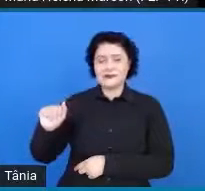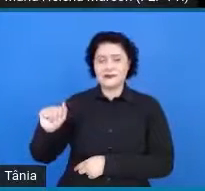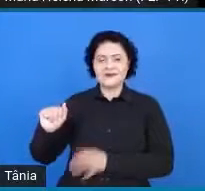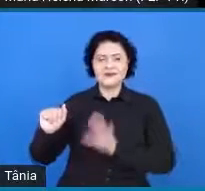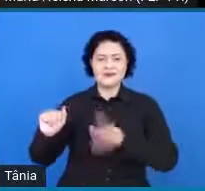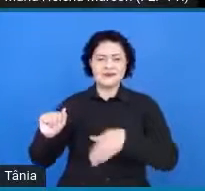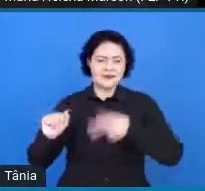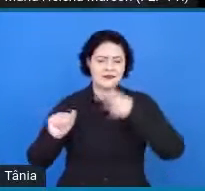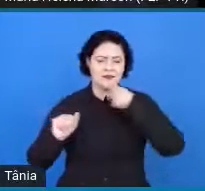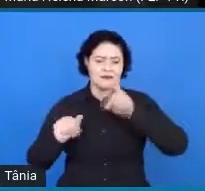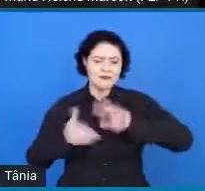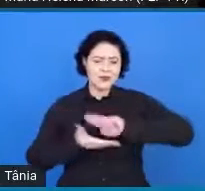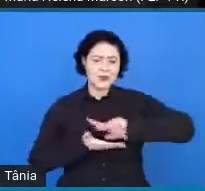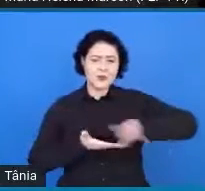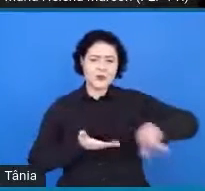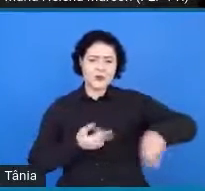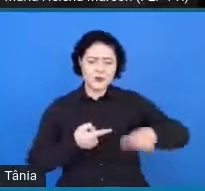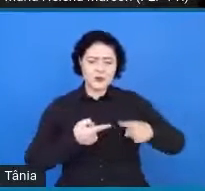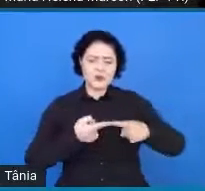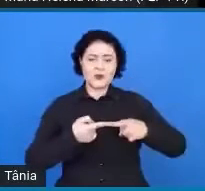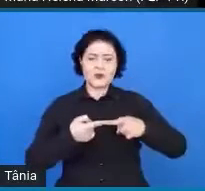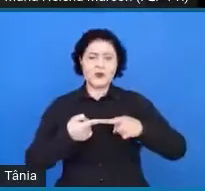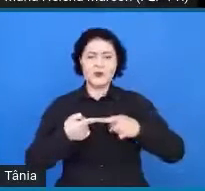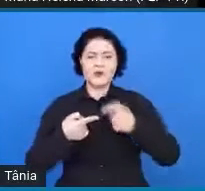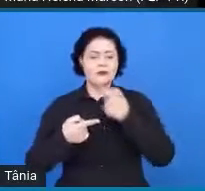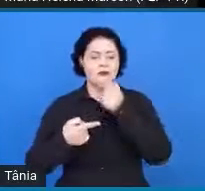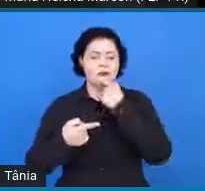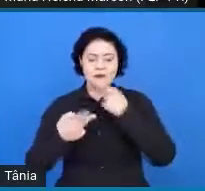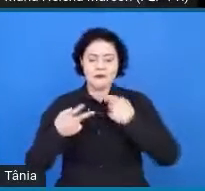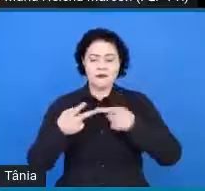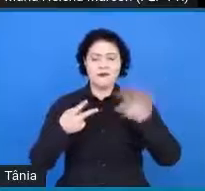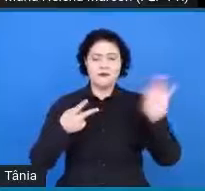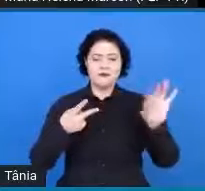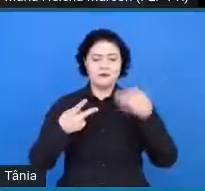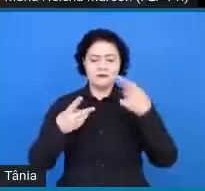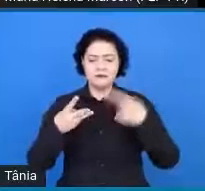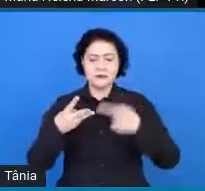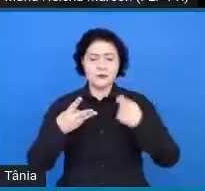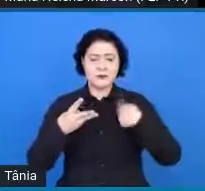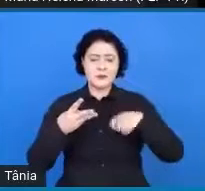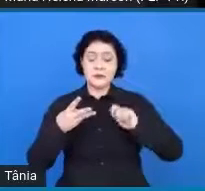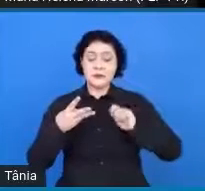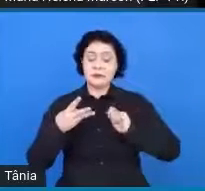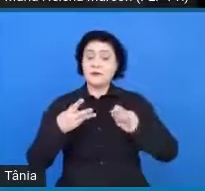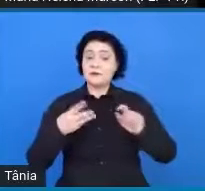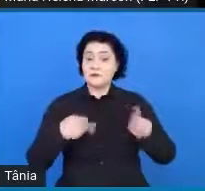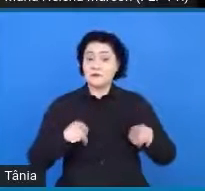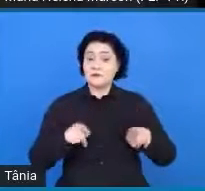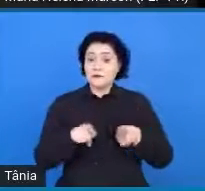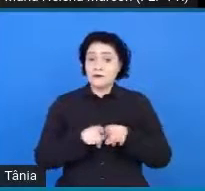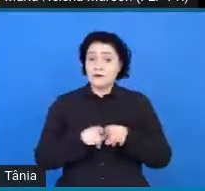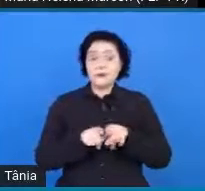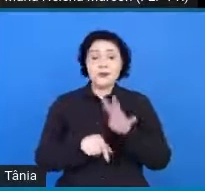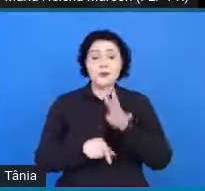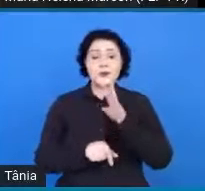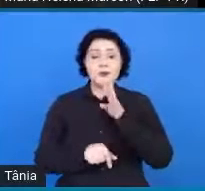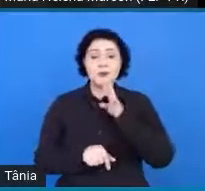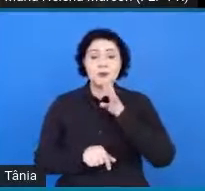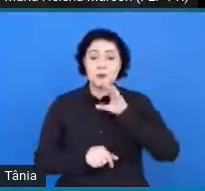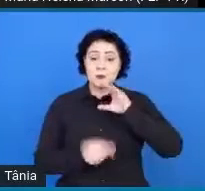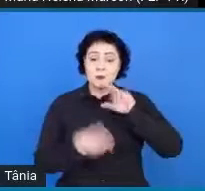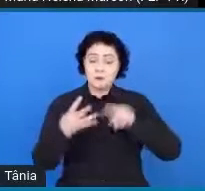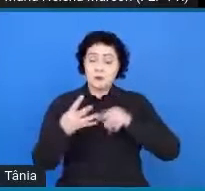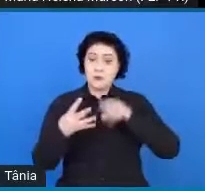francês em de espanhol naturalmente idioma pátrio dele posso dizer a vocês que ele conhece de no